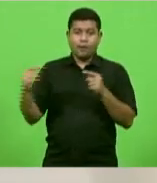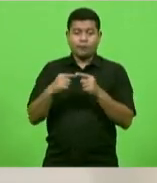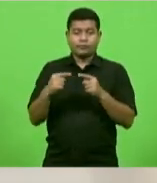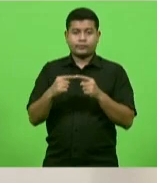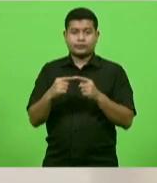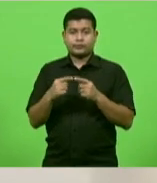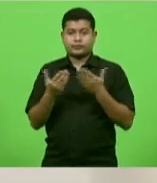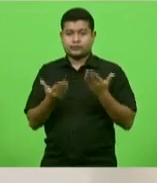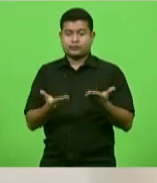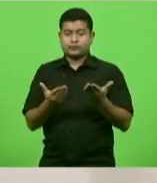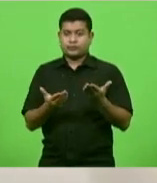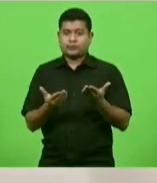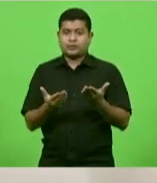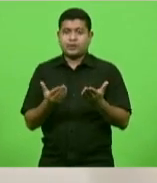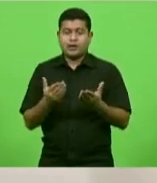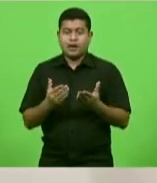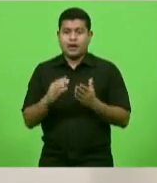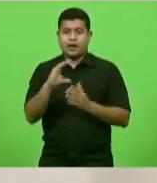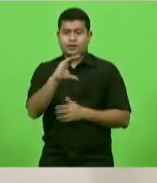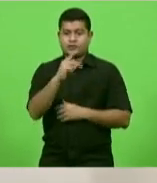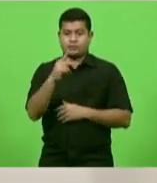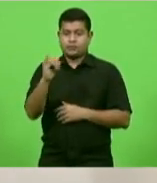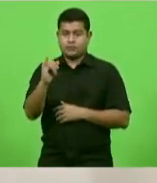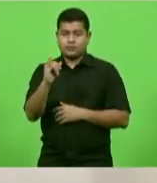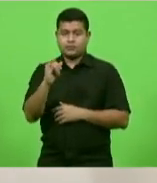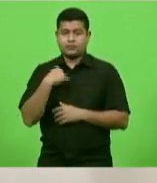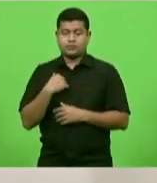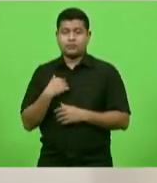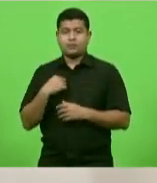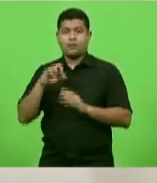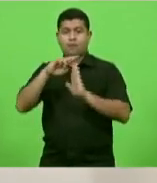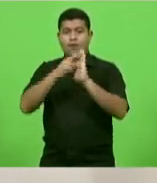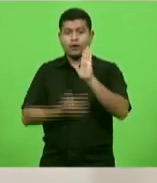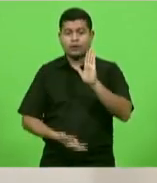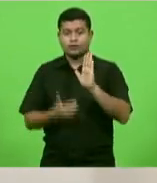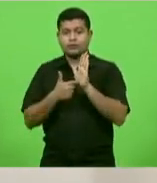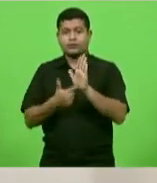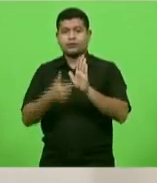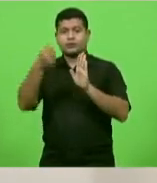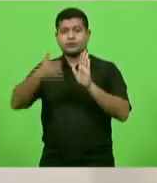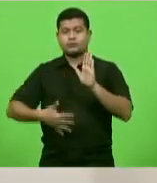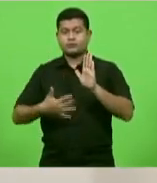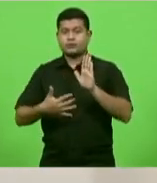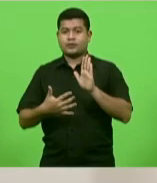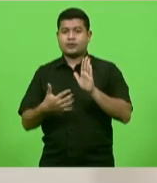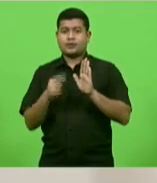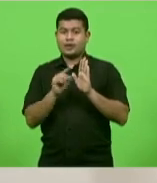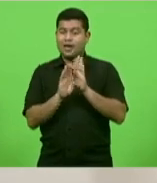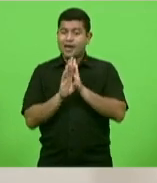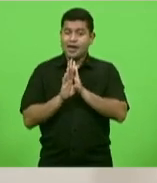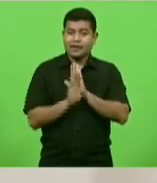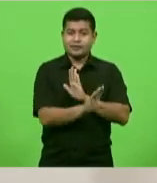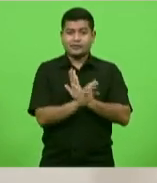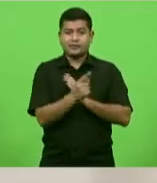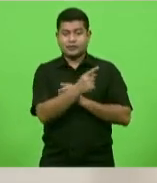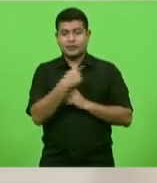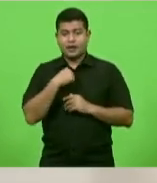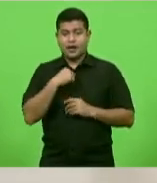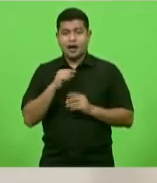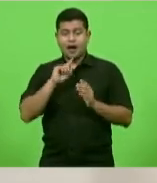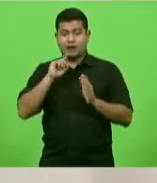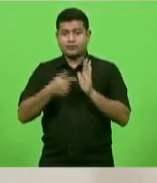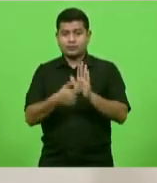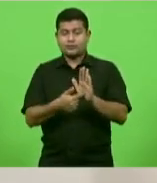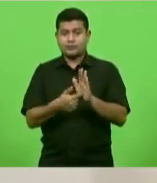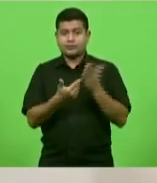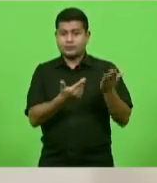Parlamentar de Inquérito. O relatório produzido pela Polícia Federal afasta as acusações realizadas pelos denunciantes de